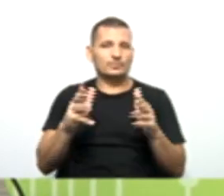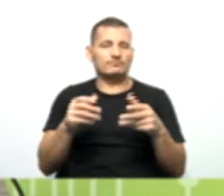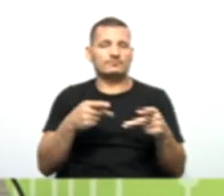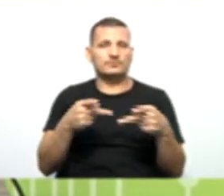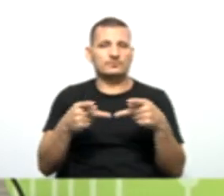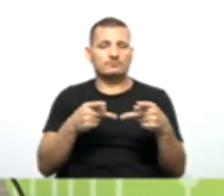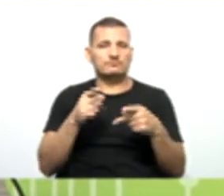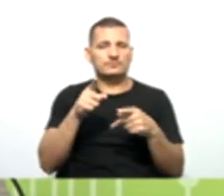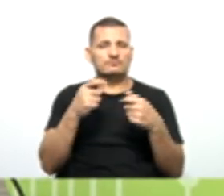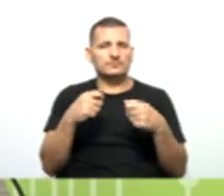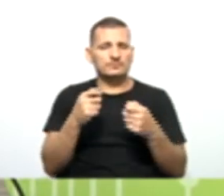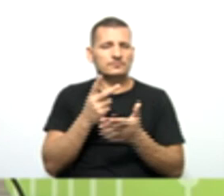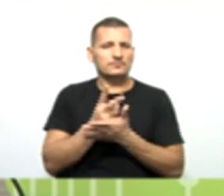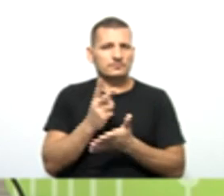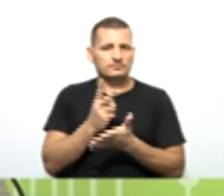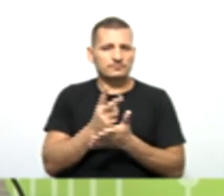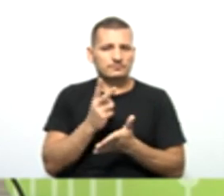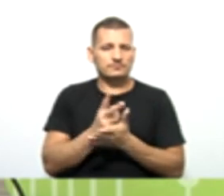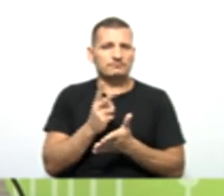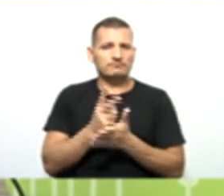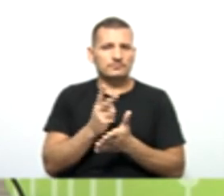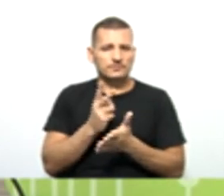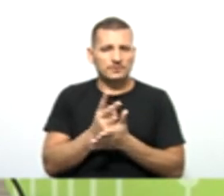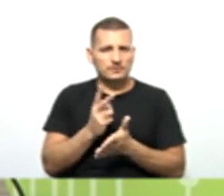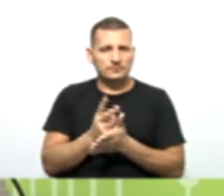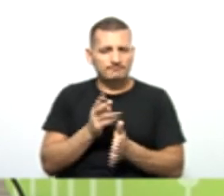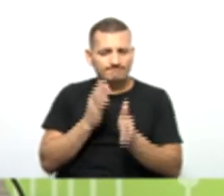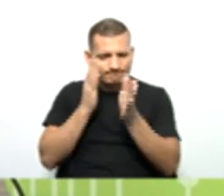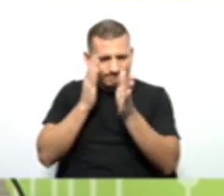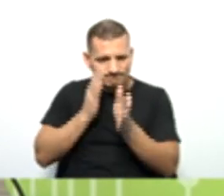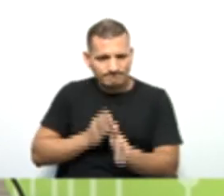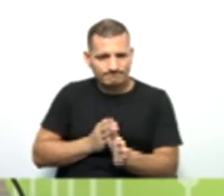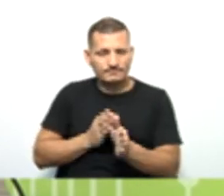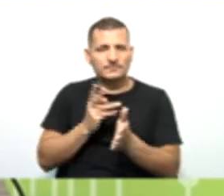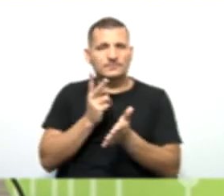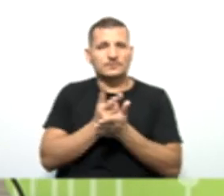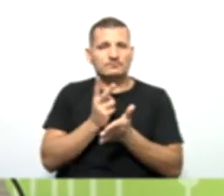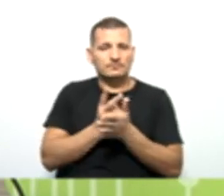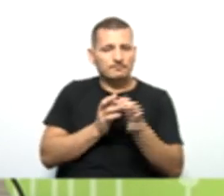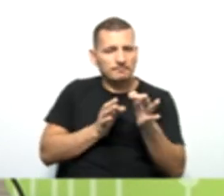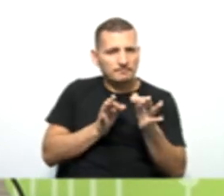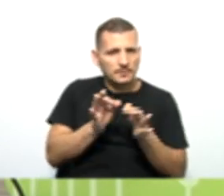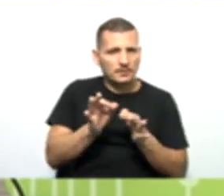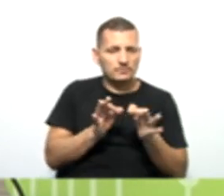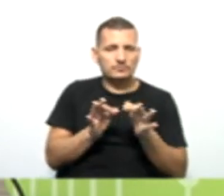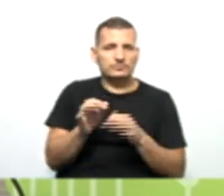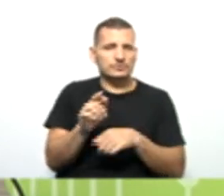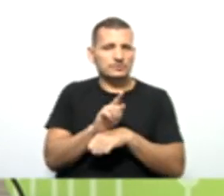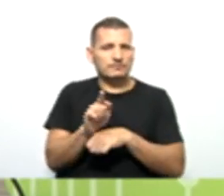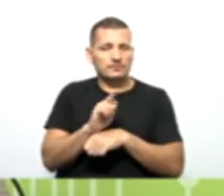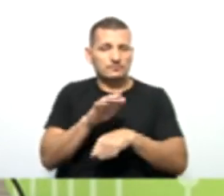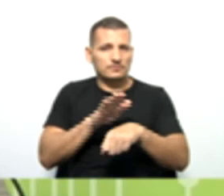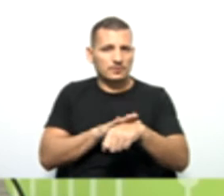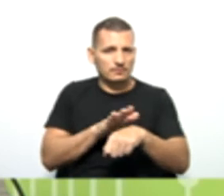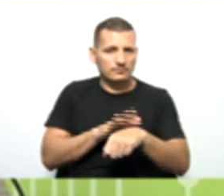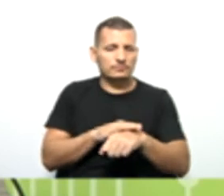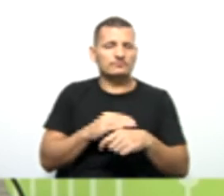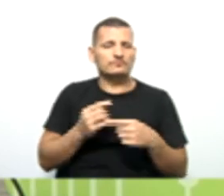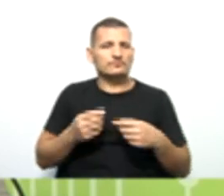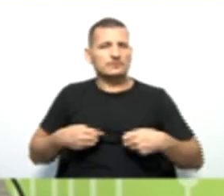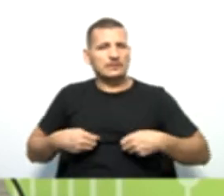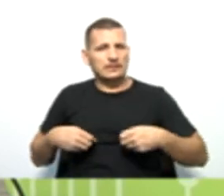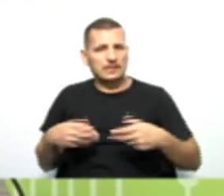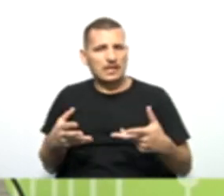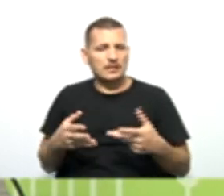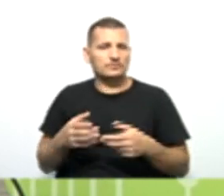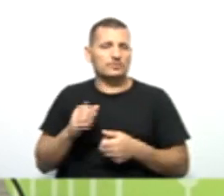tem que estar sempre ali alinhado, você tem que estar sempre com um plano de gerenciamento de tempo, de custos e de